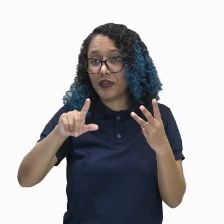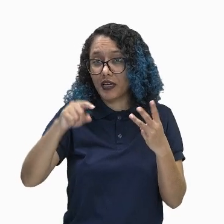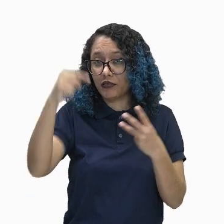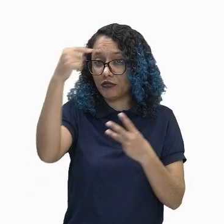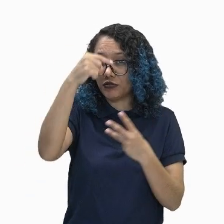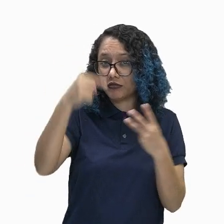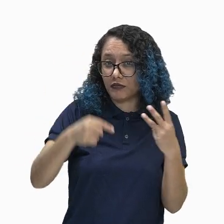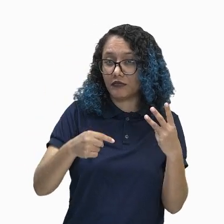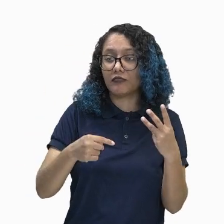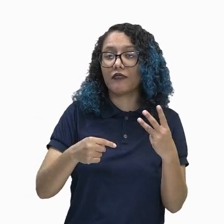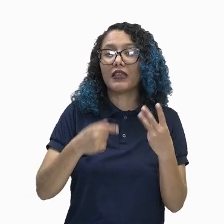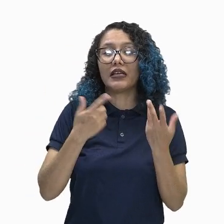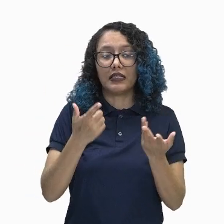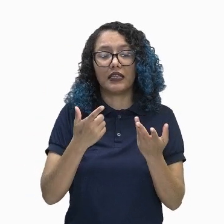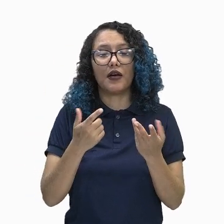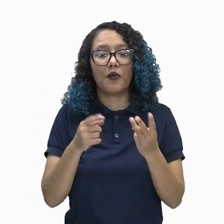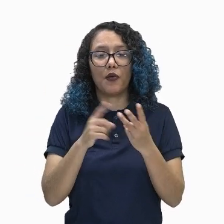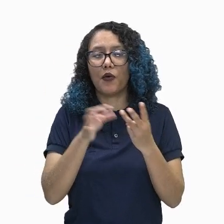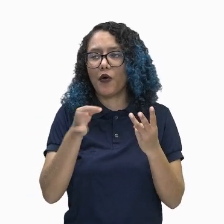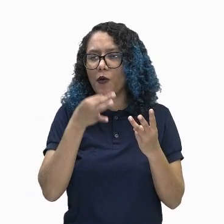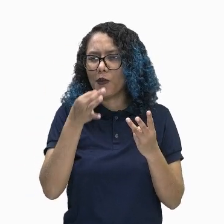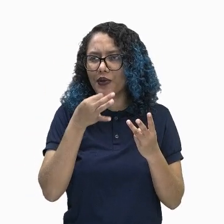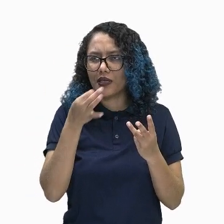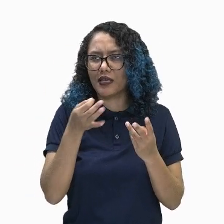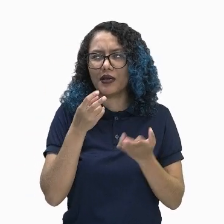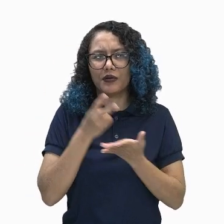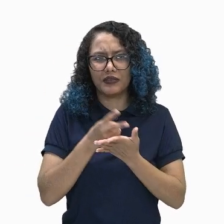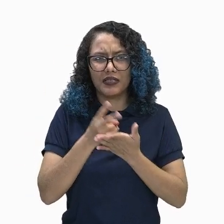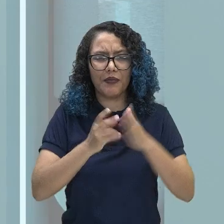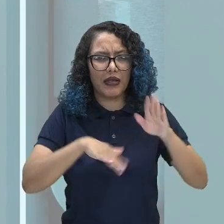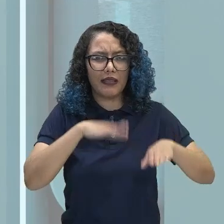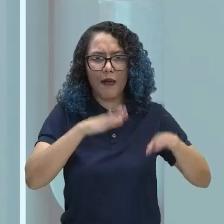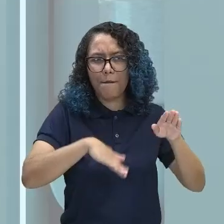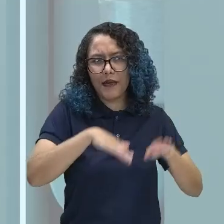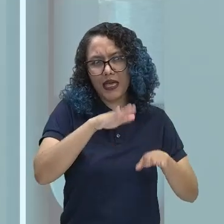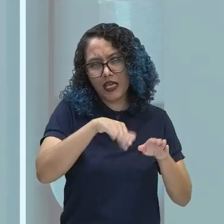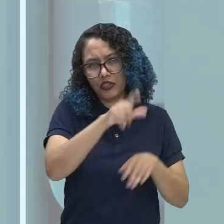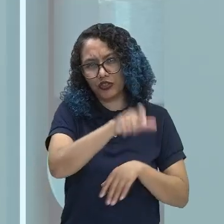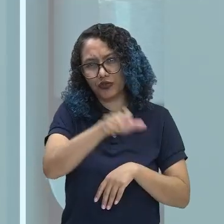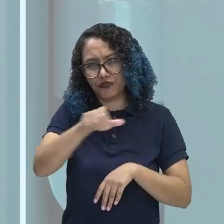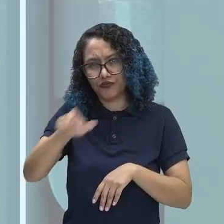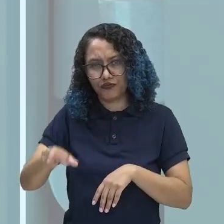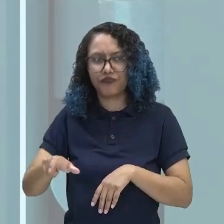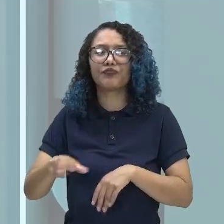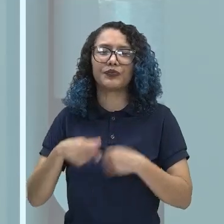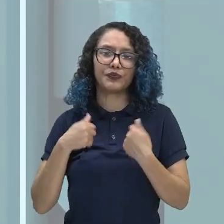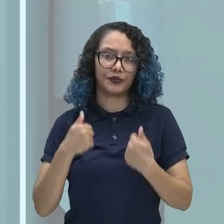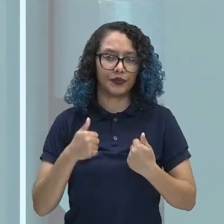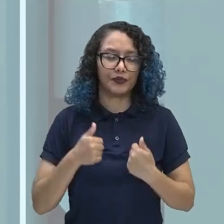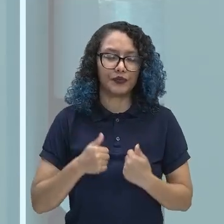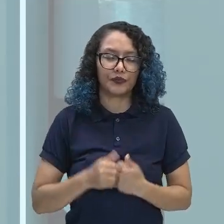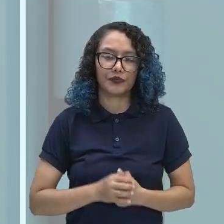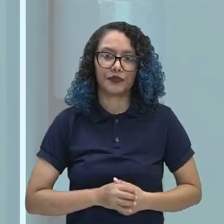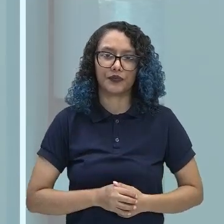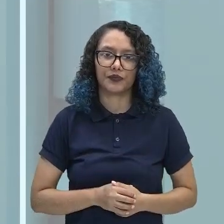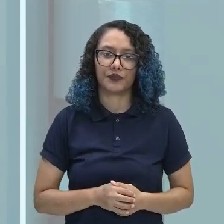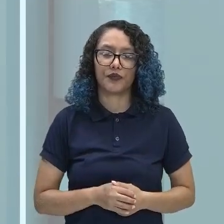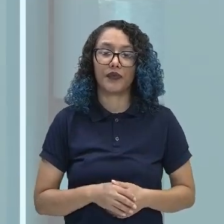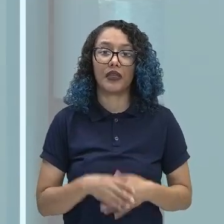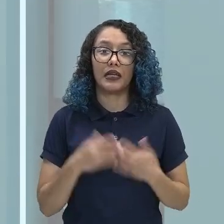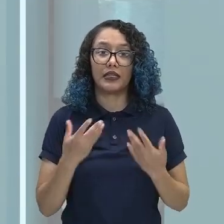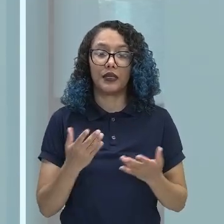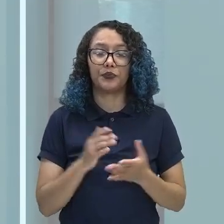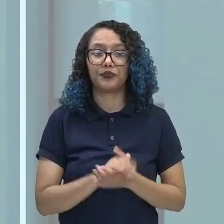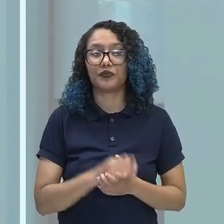outras, e percebam que a opinião sempre vai mudar de pessoa para pessoa, ok? Então, a opinião é